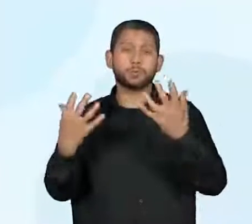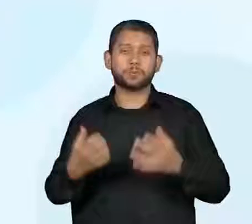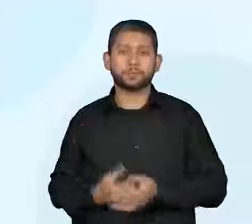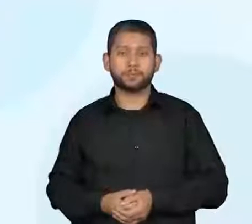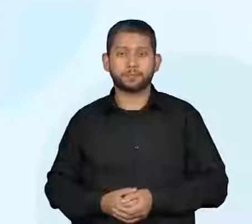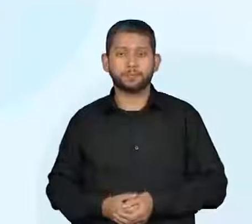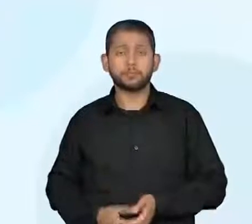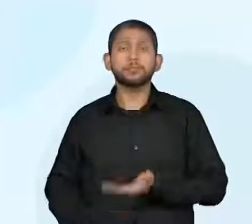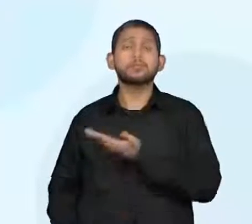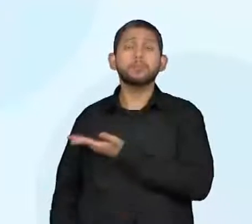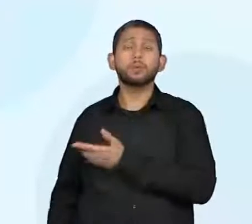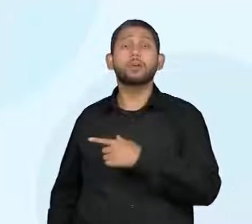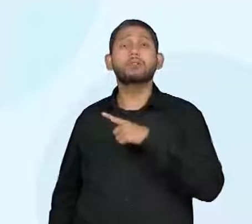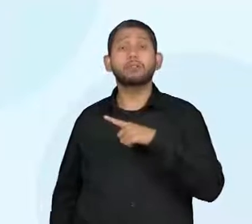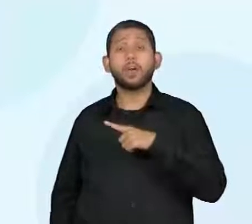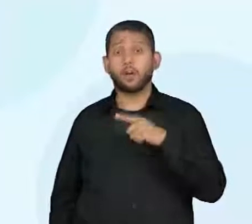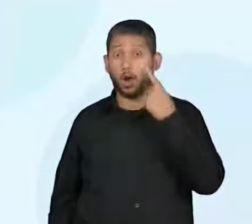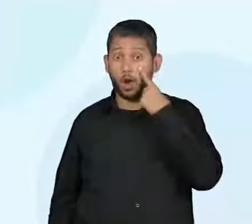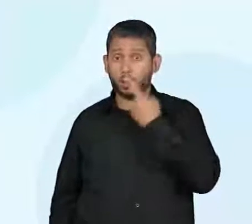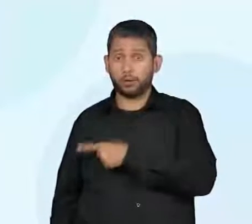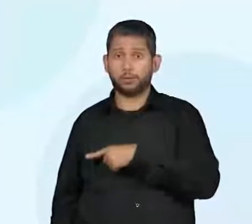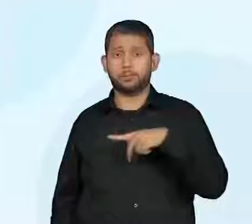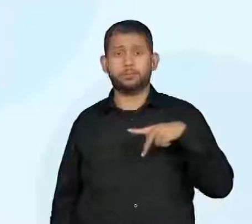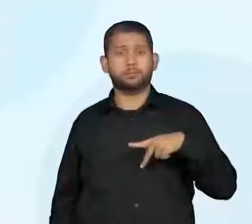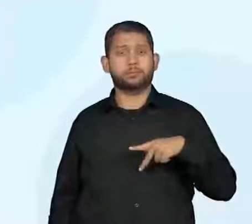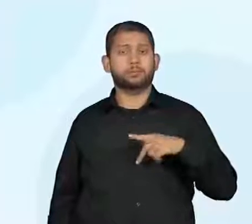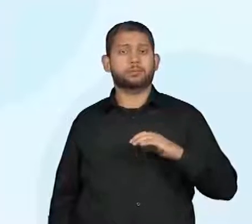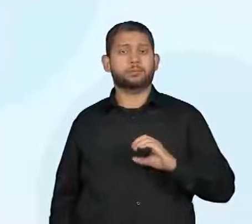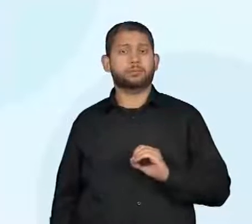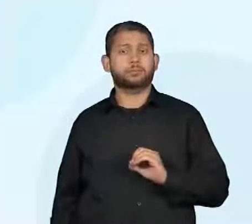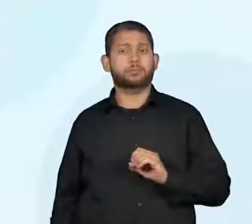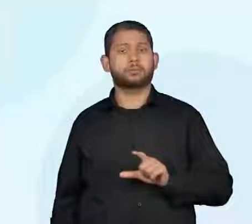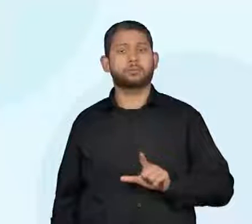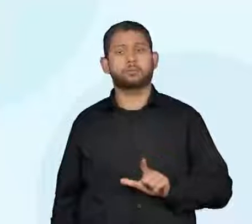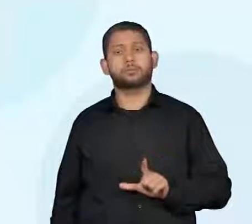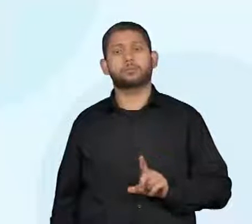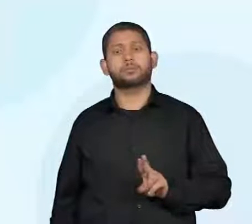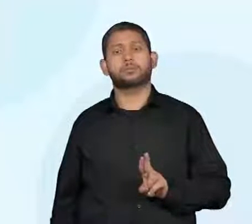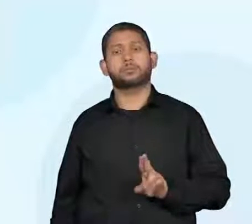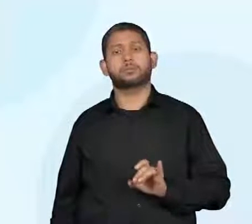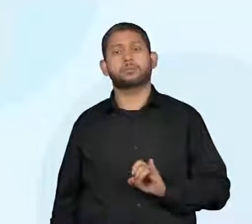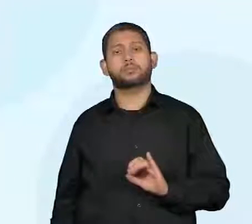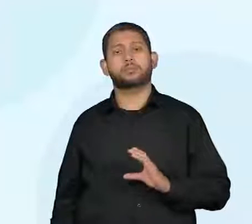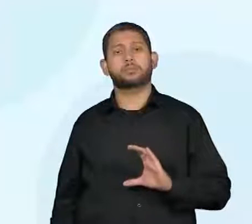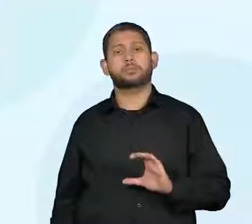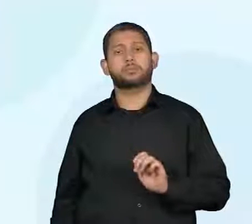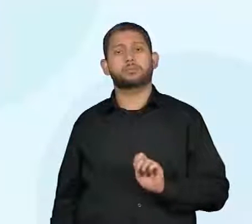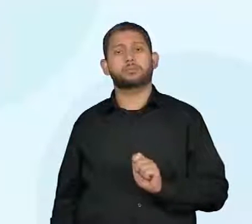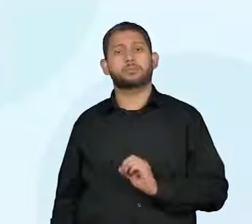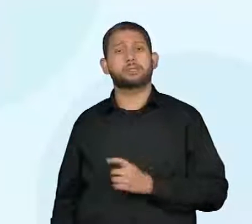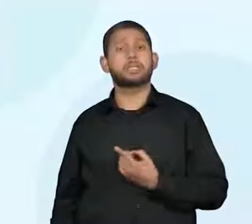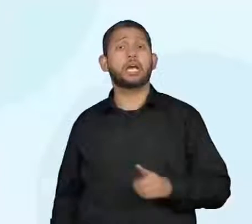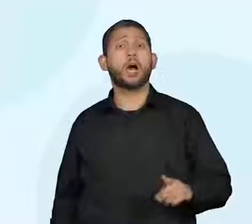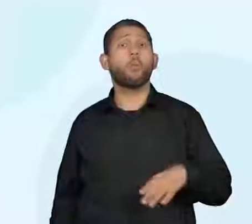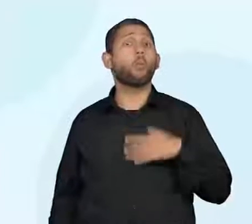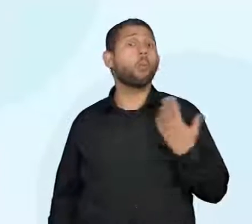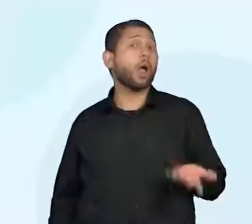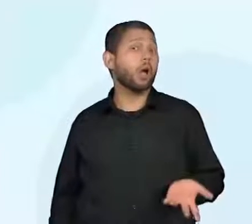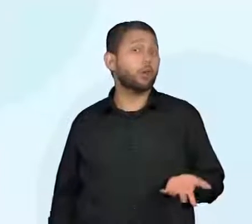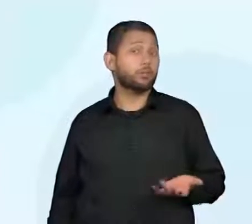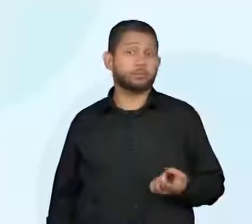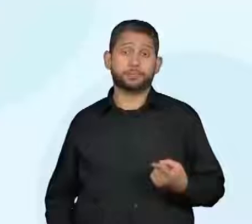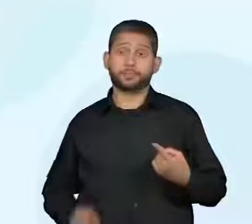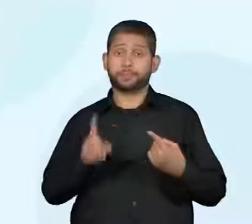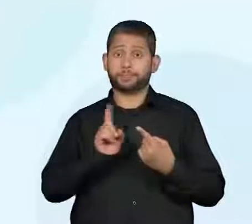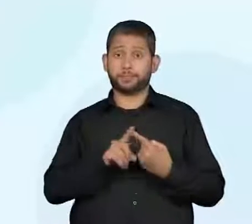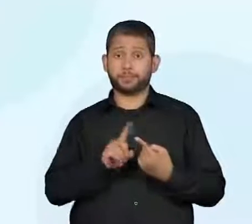Pensando nos tipos que a gente viu, né? Isso mesmo. Então, podemos dizer que tem aí uma poluição visual,